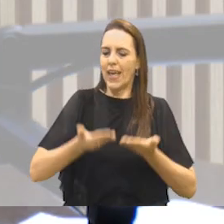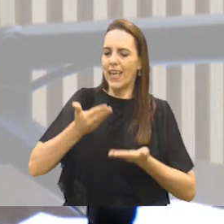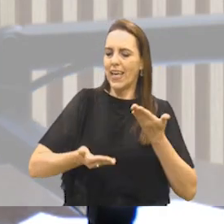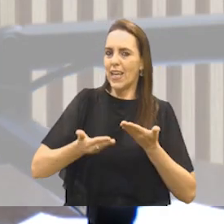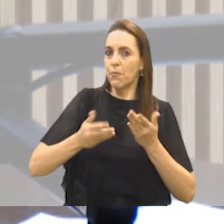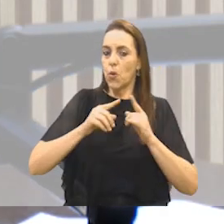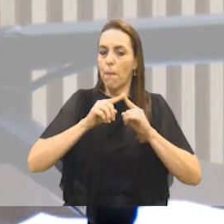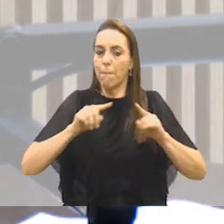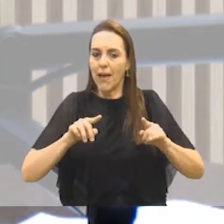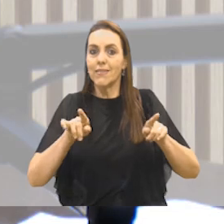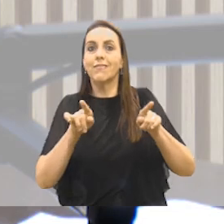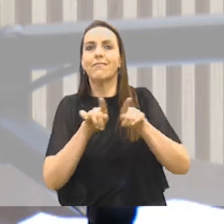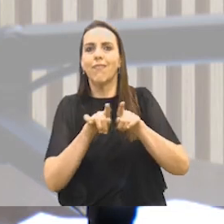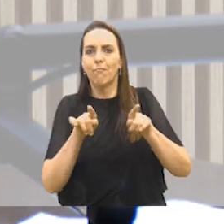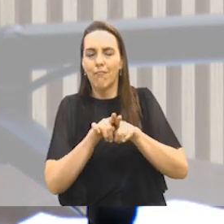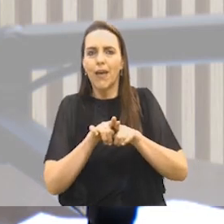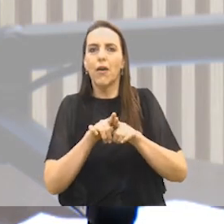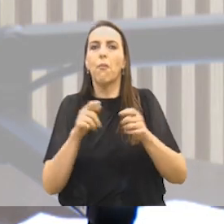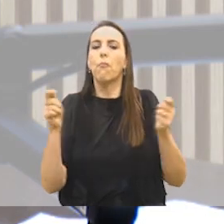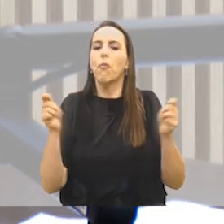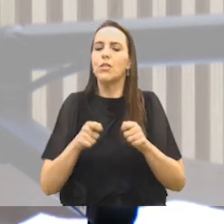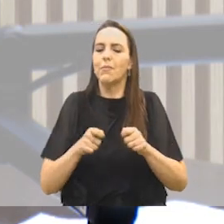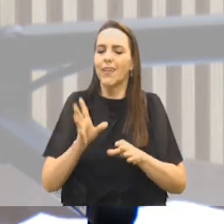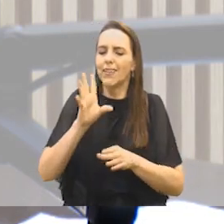está desequilibrada, mas o ponto de